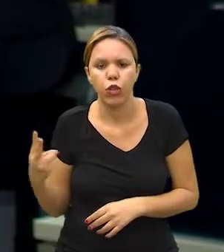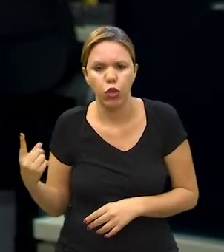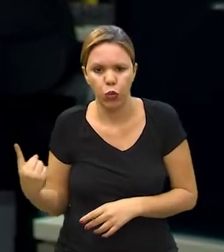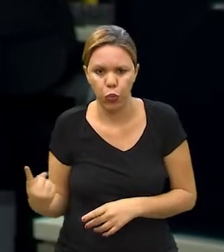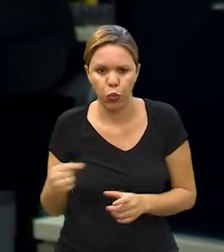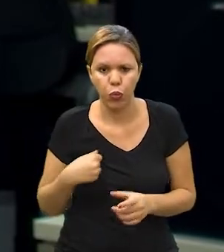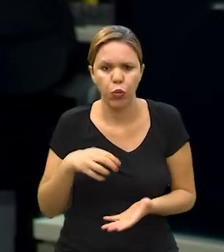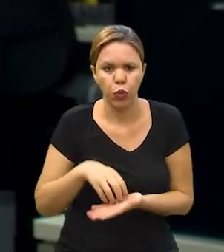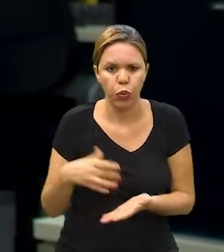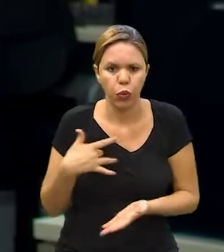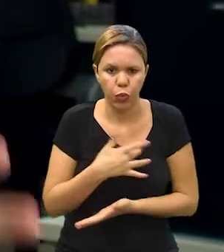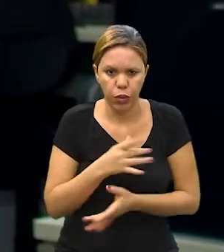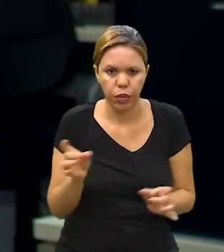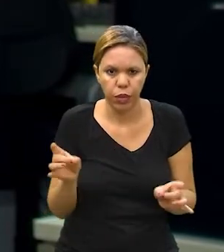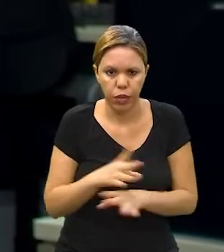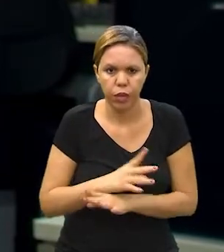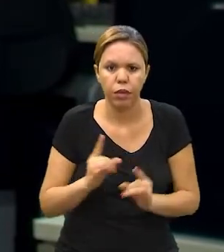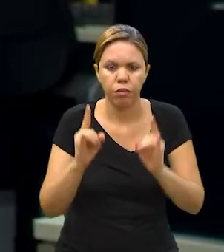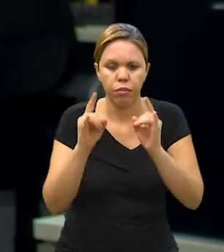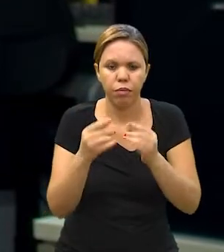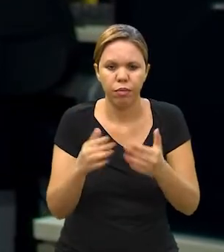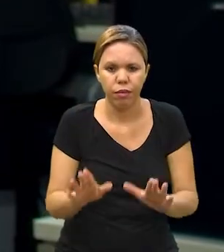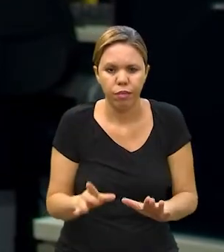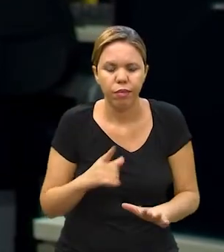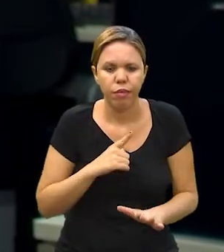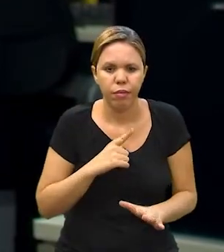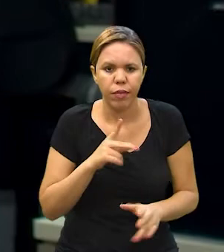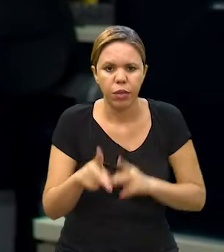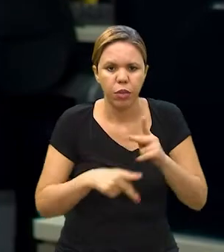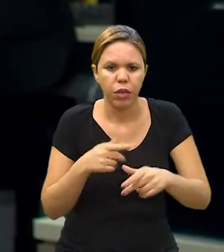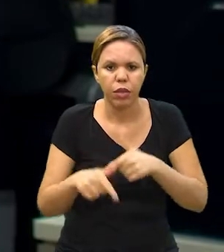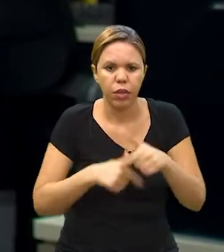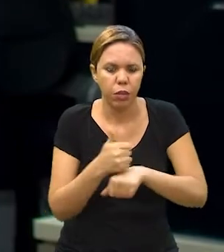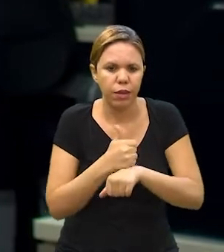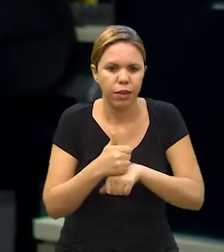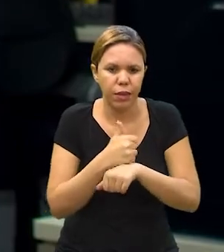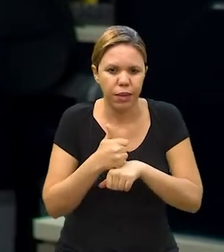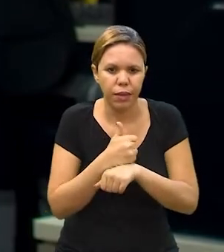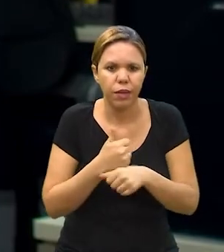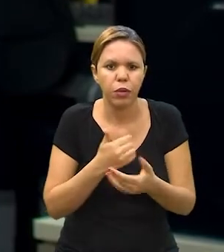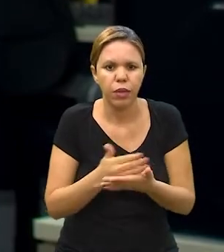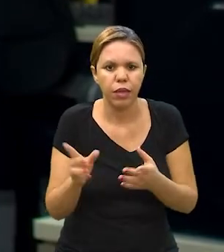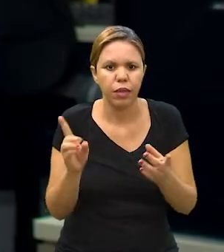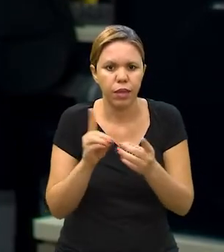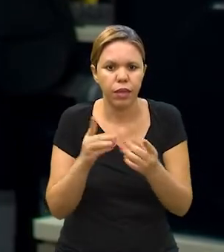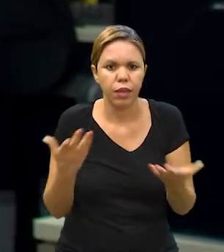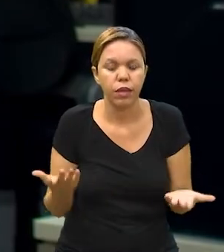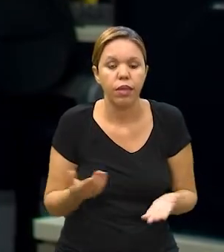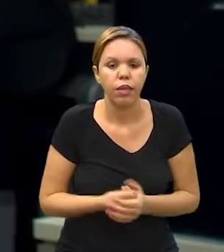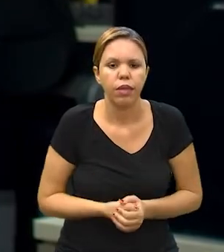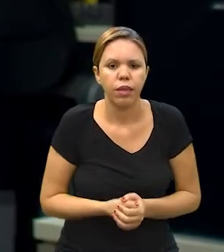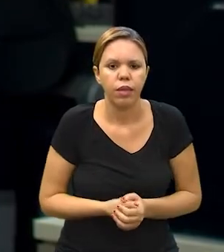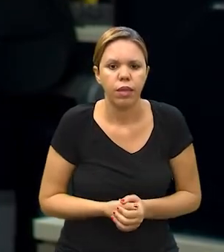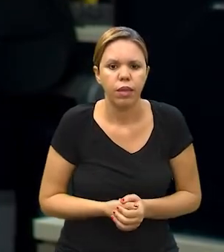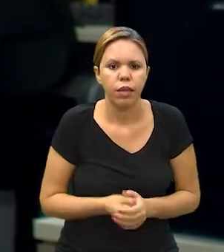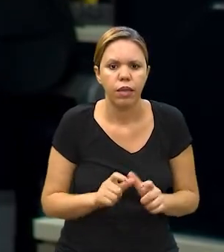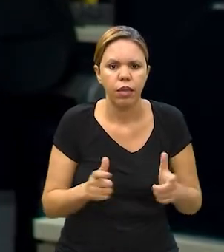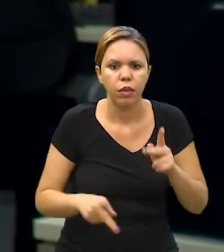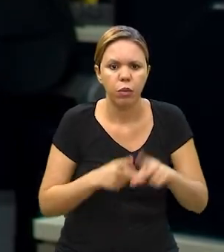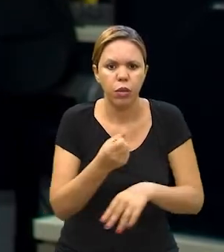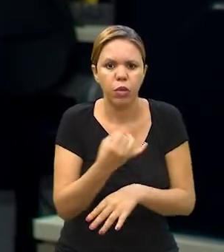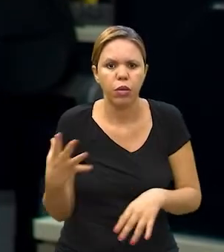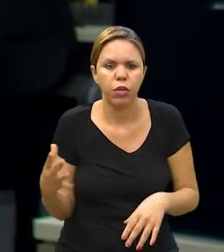Centro de Saúde já esteja de pé e a gente já tem equipe de trabalho lá começando as atividades para que, né, aquela imensa